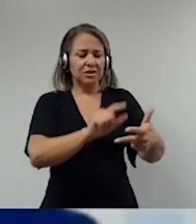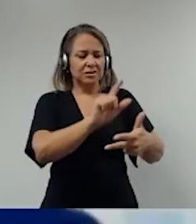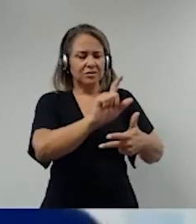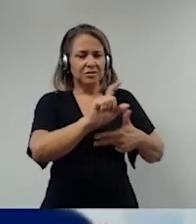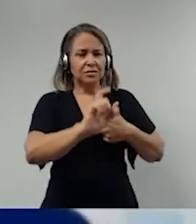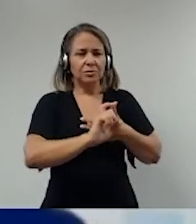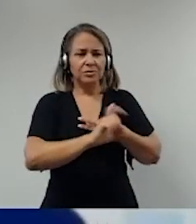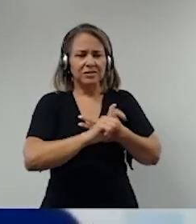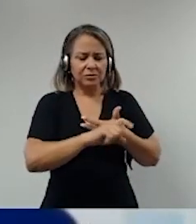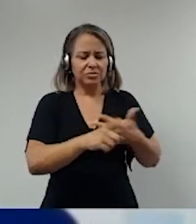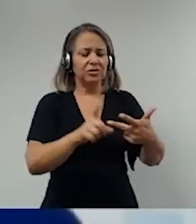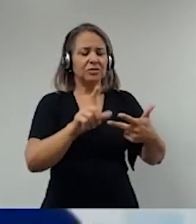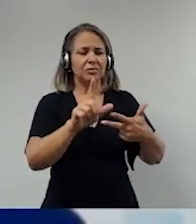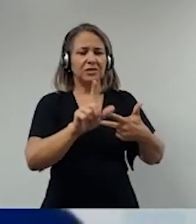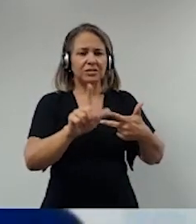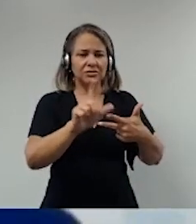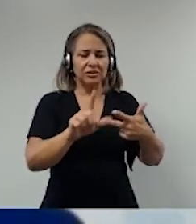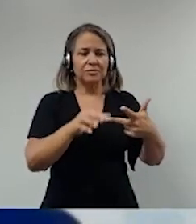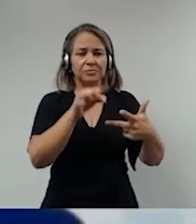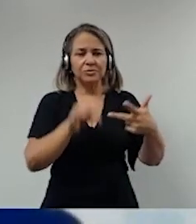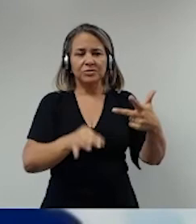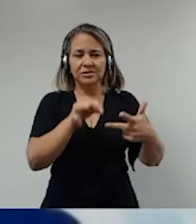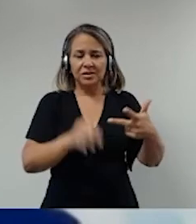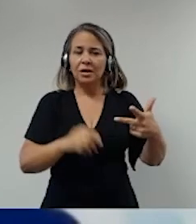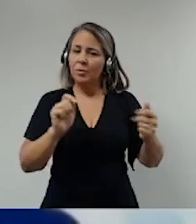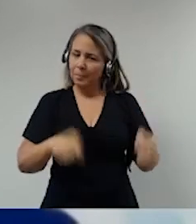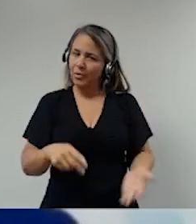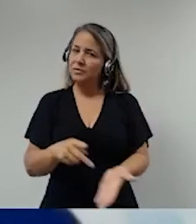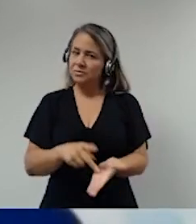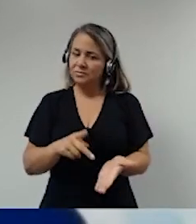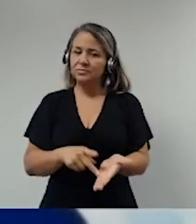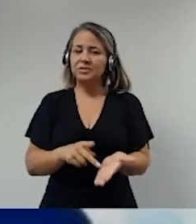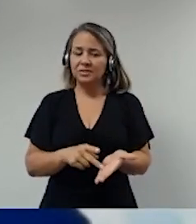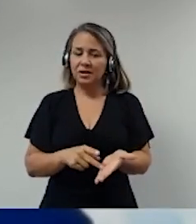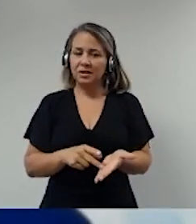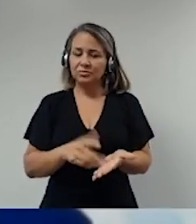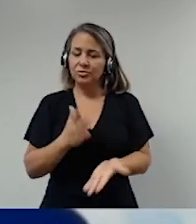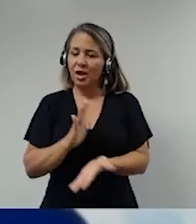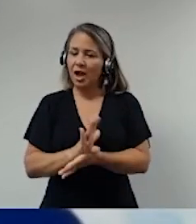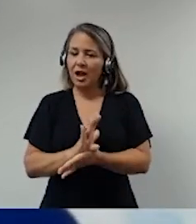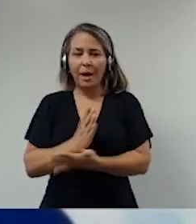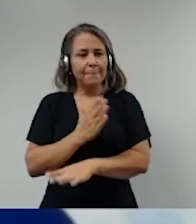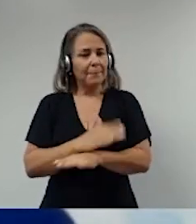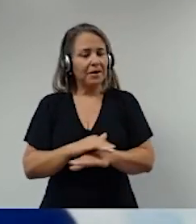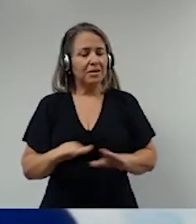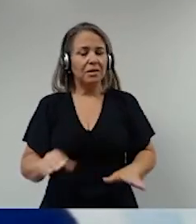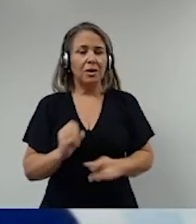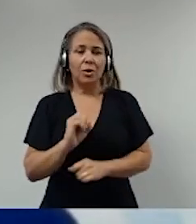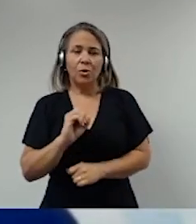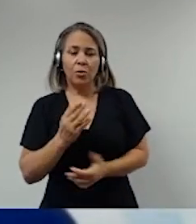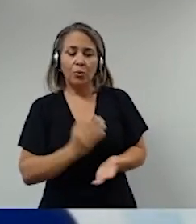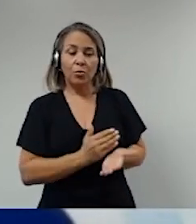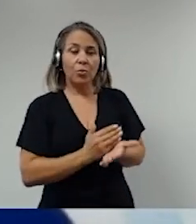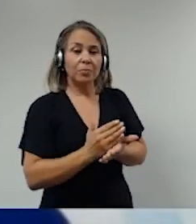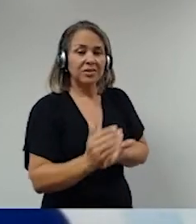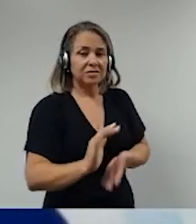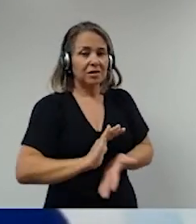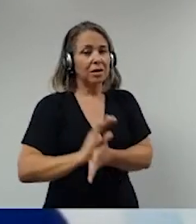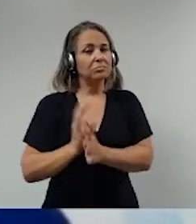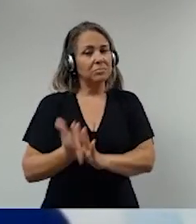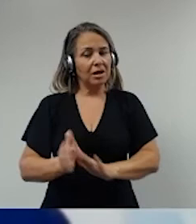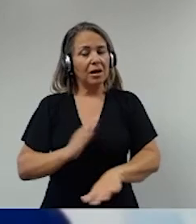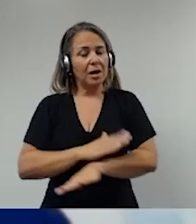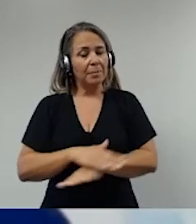deu o exemplo da OAB, podem, de forma concreta, combater ou iniciar o combate, porque eu